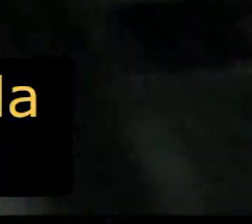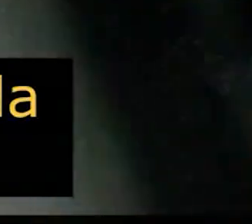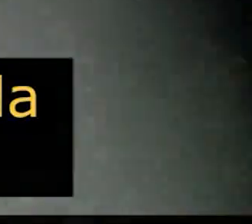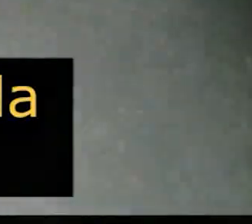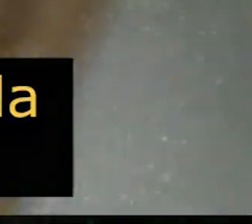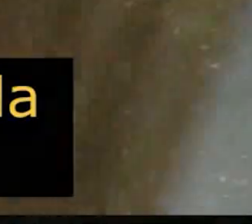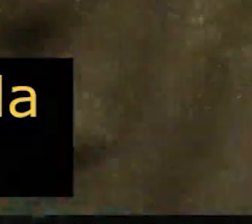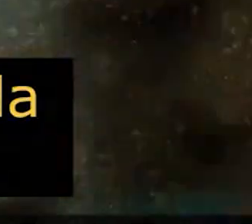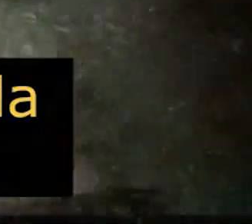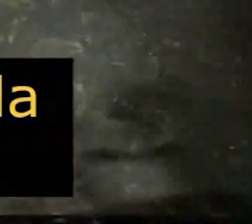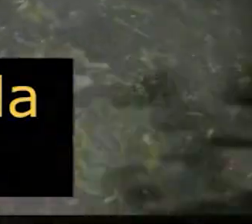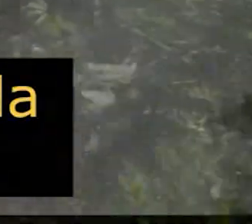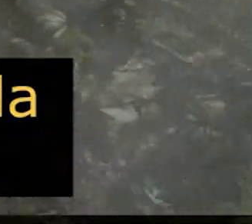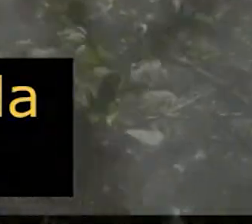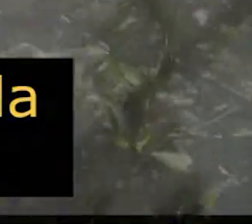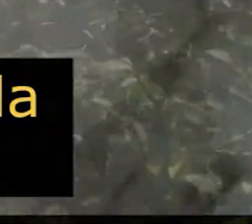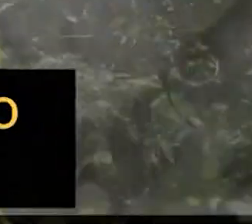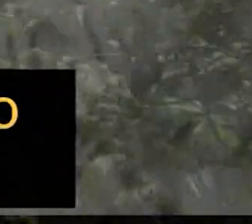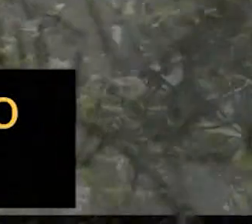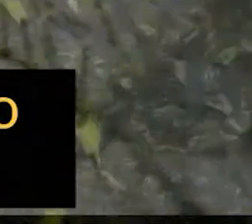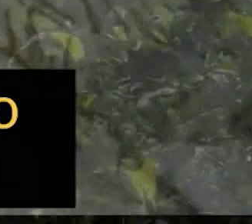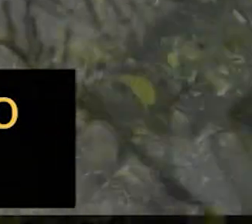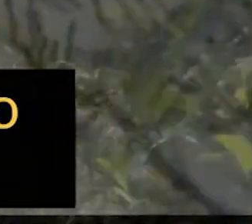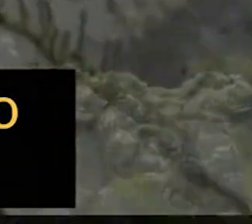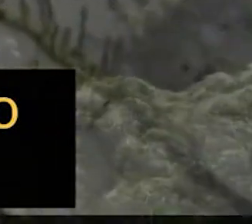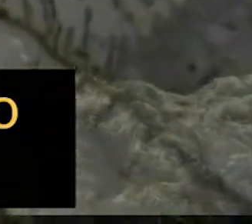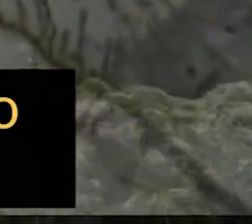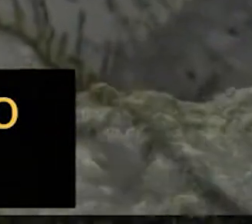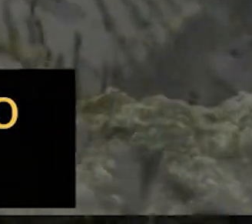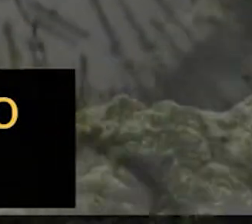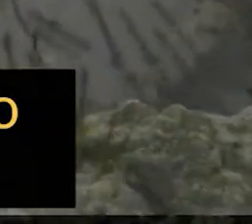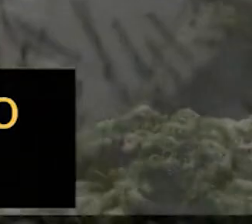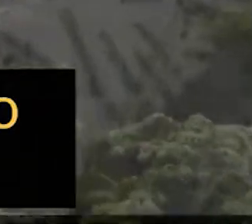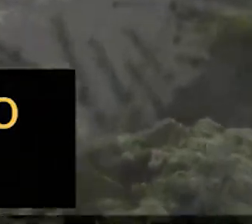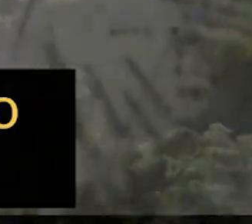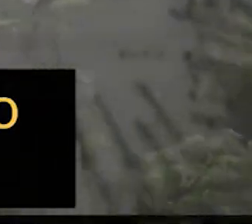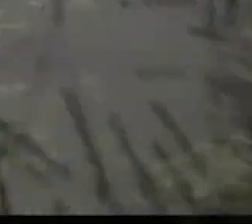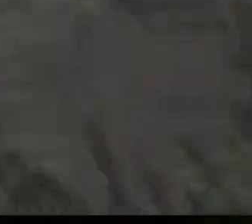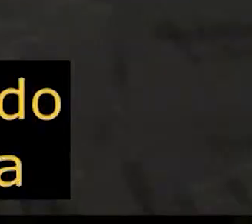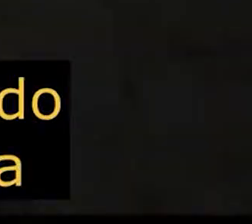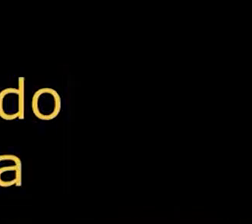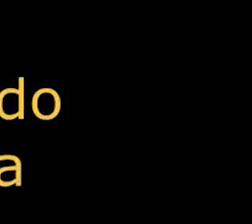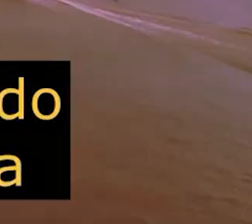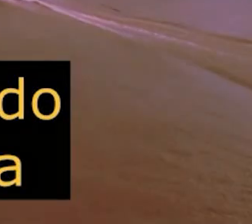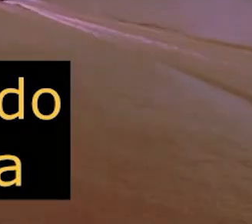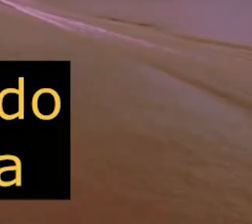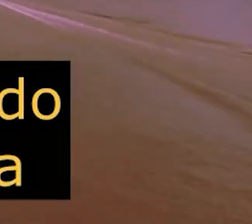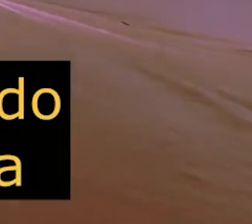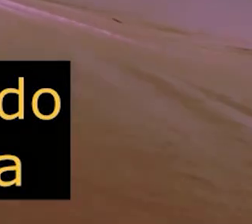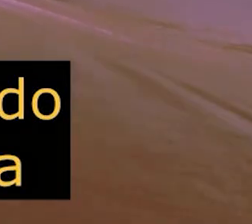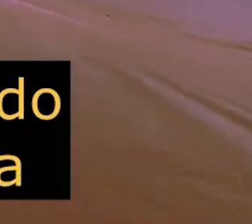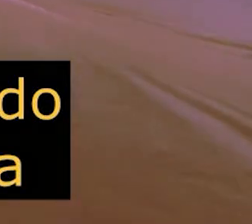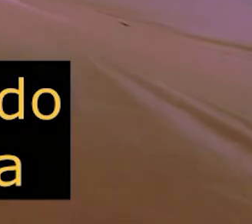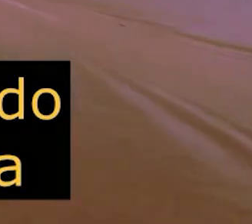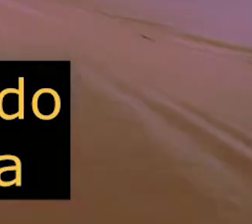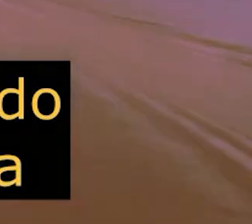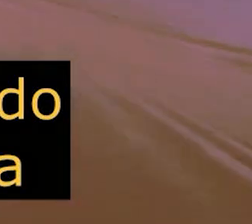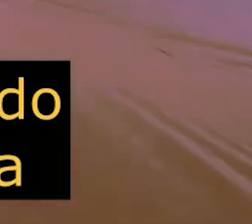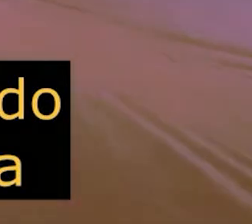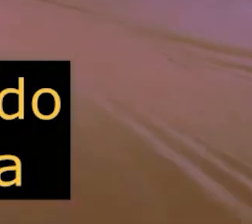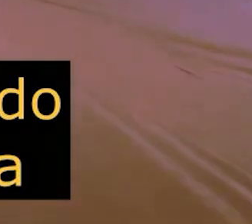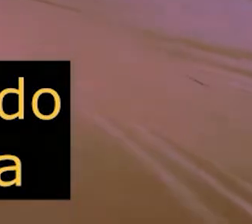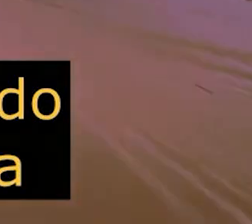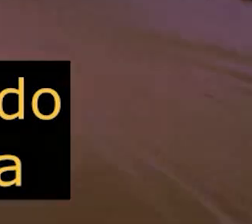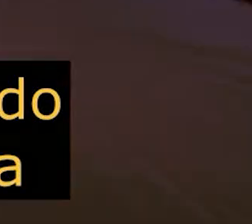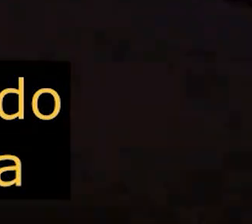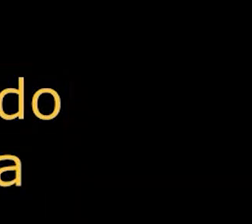O vigarista precisa que a renomada autora patrocine sua viagem ao norte do país. Sabendo que Barlavento vê o mundo de